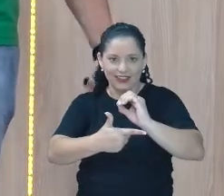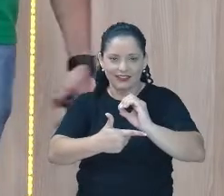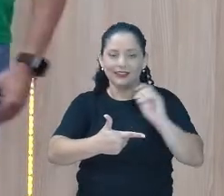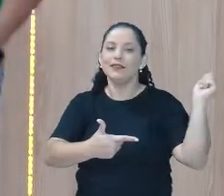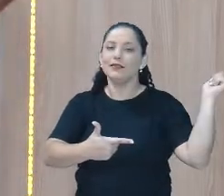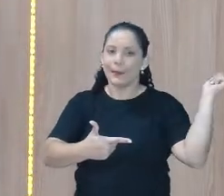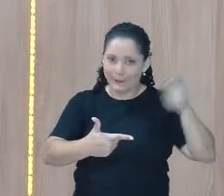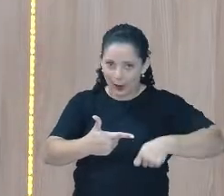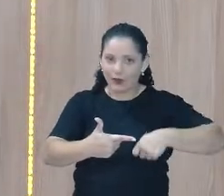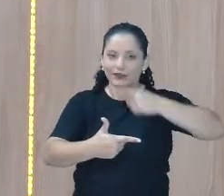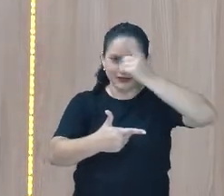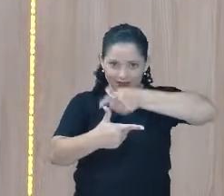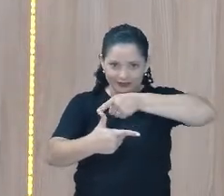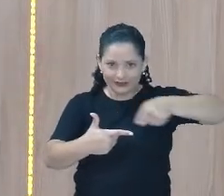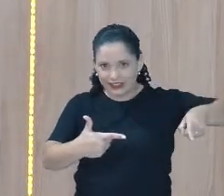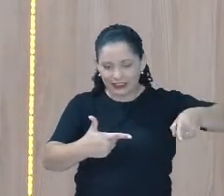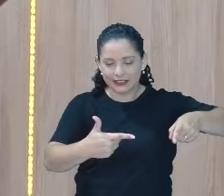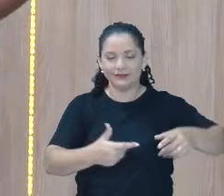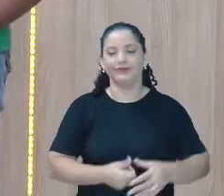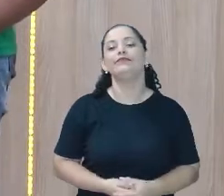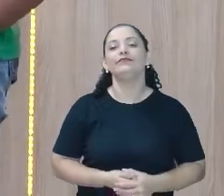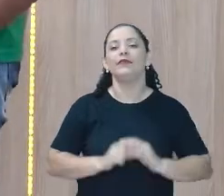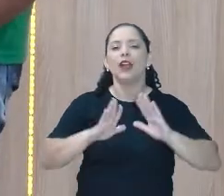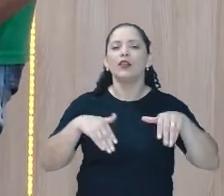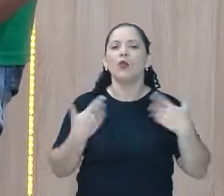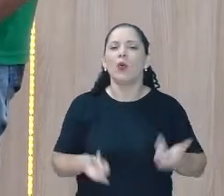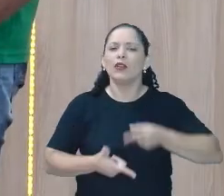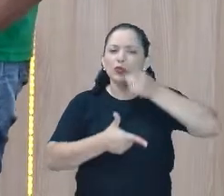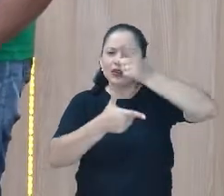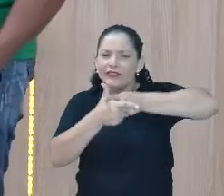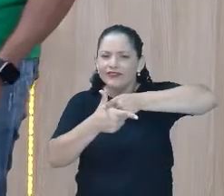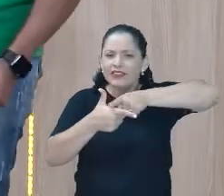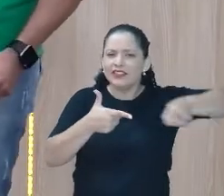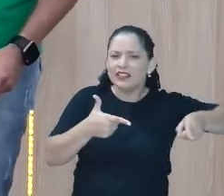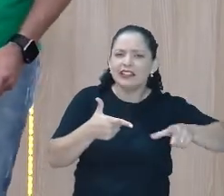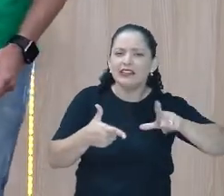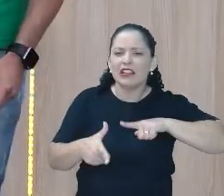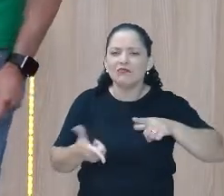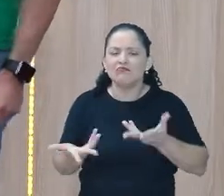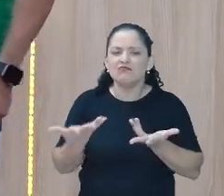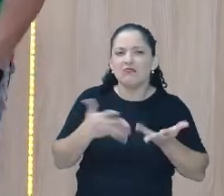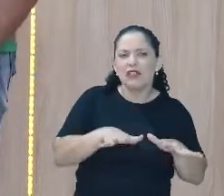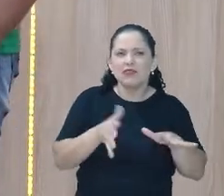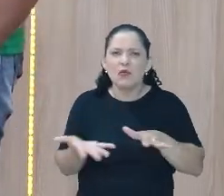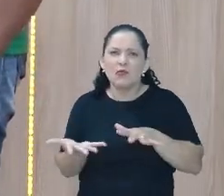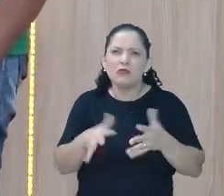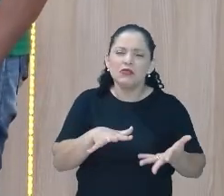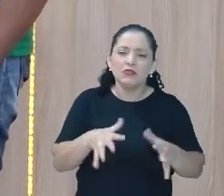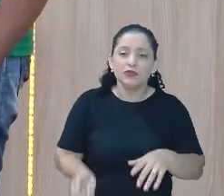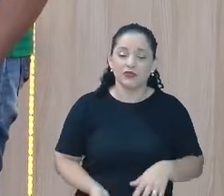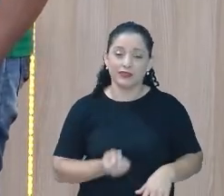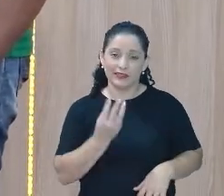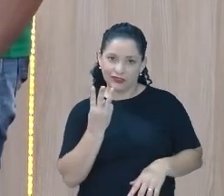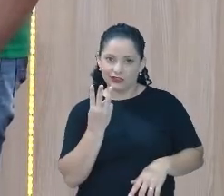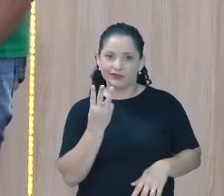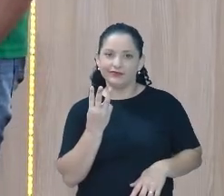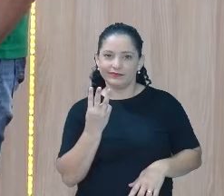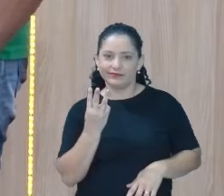divisão, certo? Então, quando eu dividir 70 por 20, vai dar igual a 3,